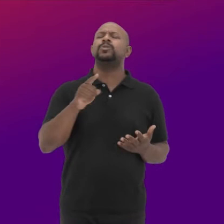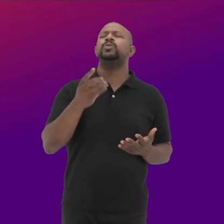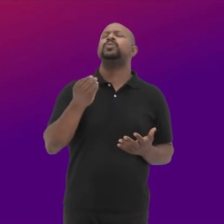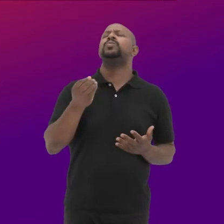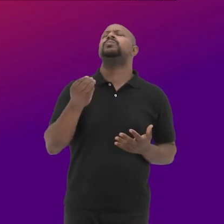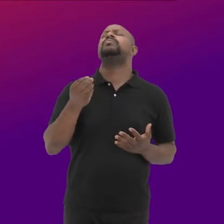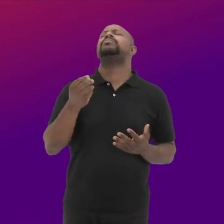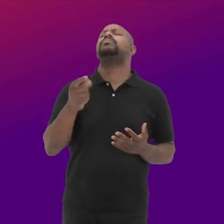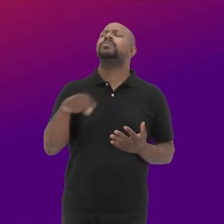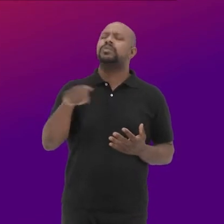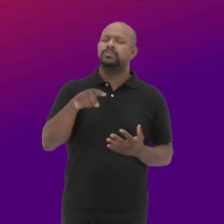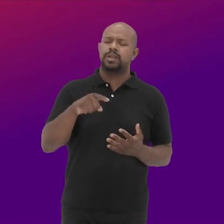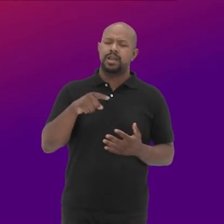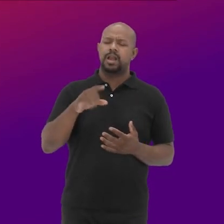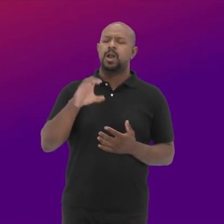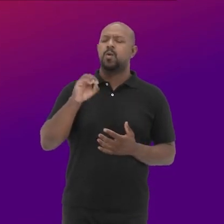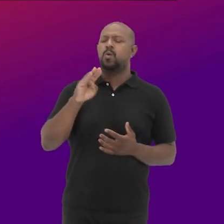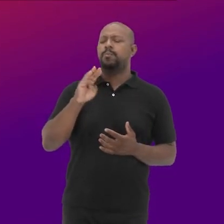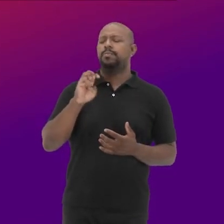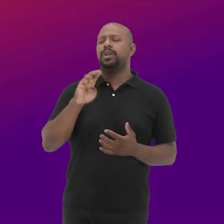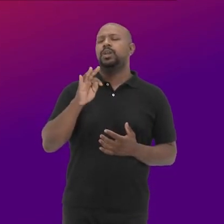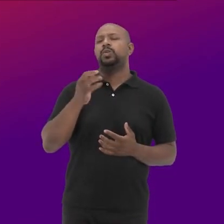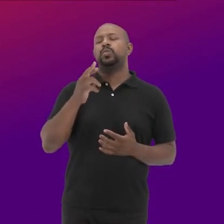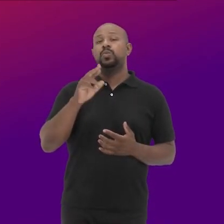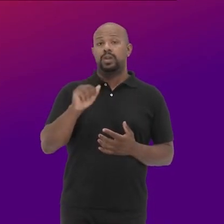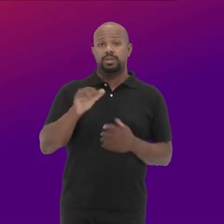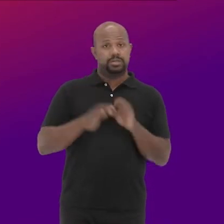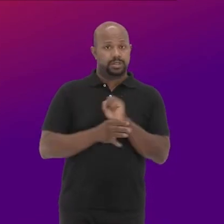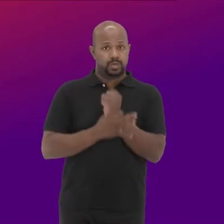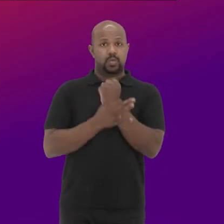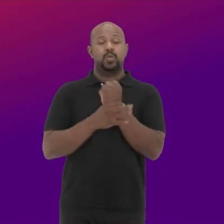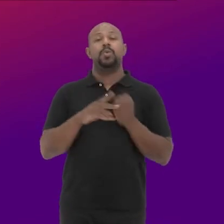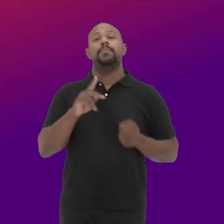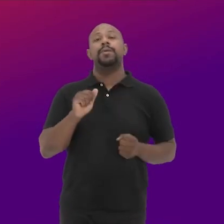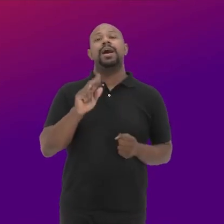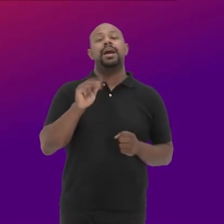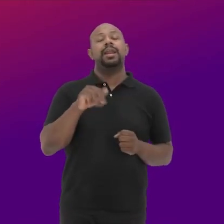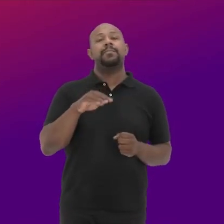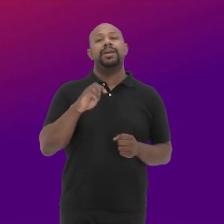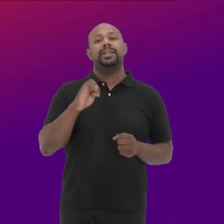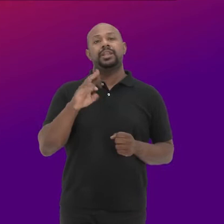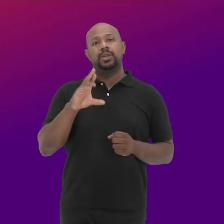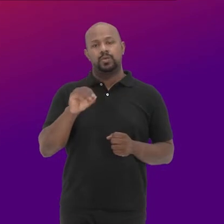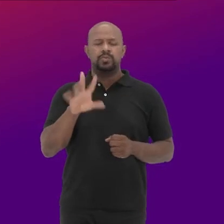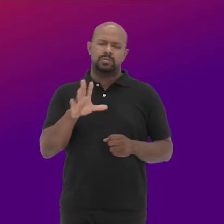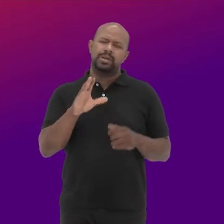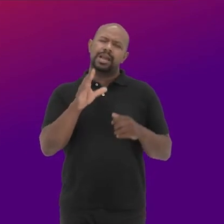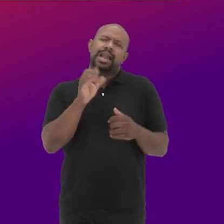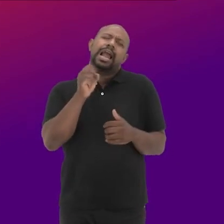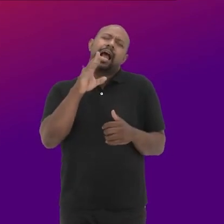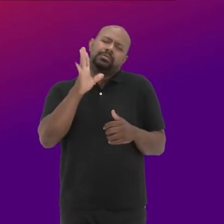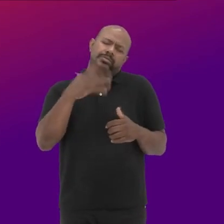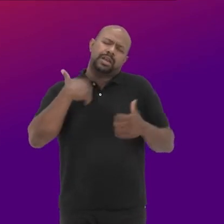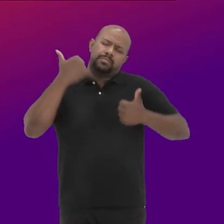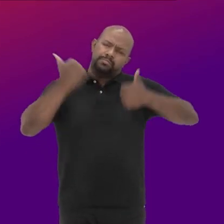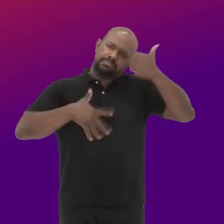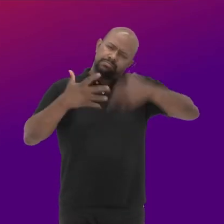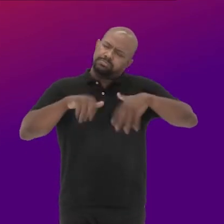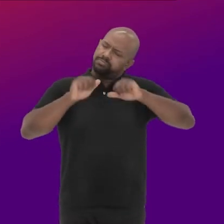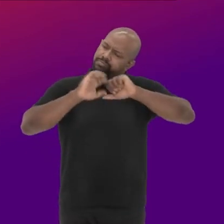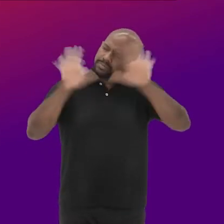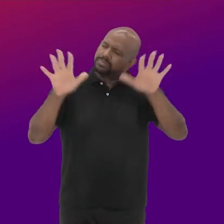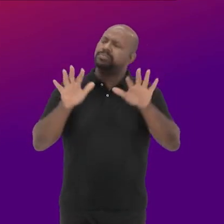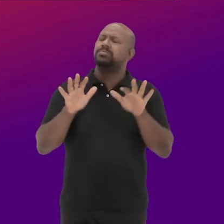trata-se de uma cobertura de seguro paramétrico, né? Eu acho que o Carlos já deu uma boa pincelada do que se trata o